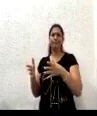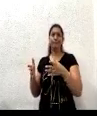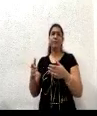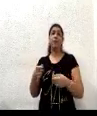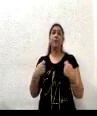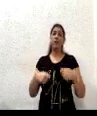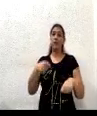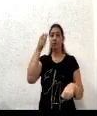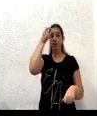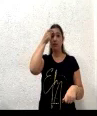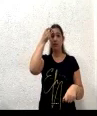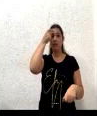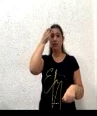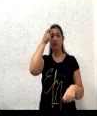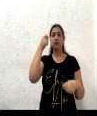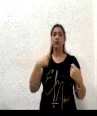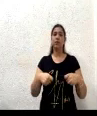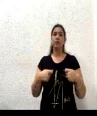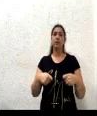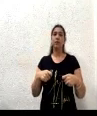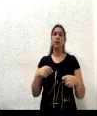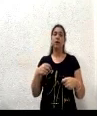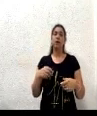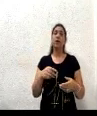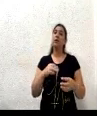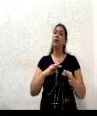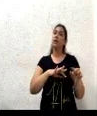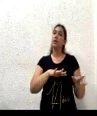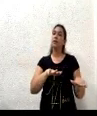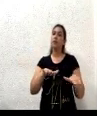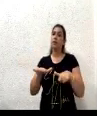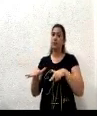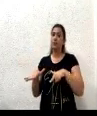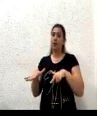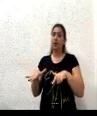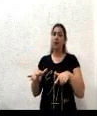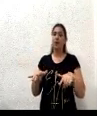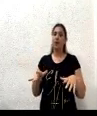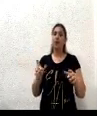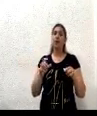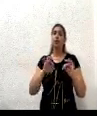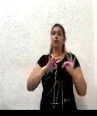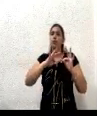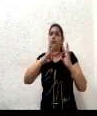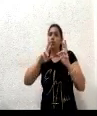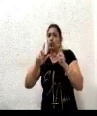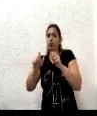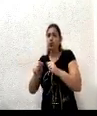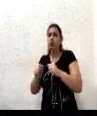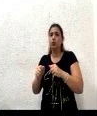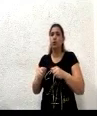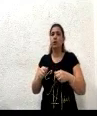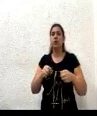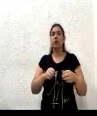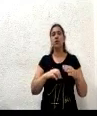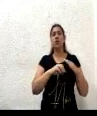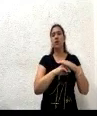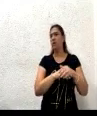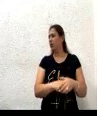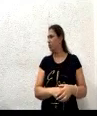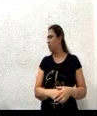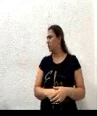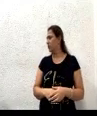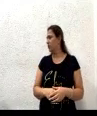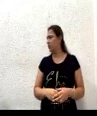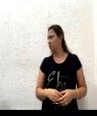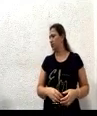conscientização passa, tendo essa semana de conscientização, unir todas as instituições para conscientizar, para fazer, avisar